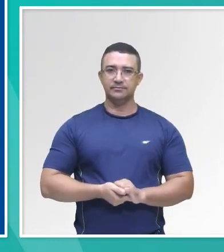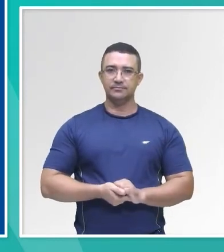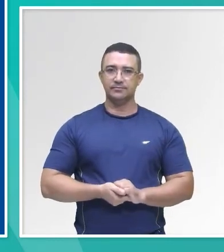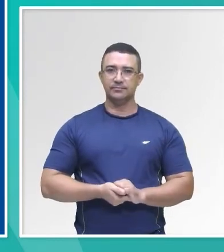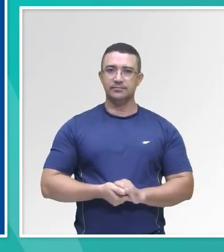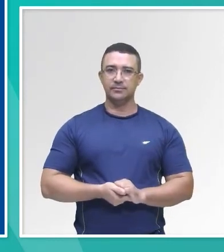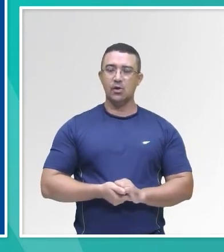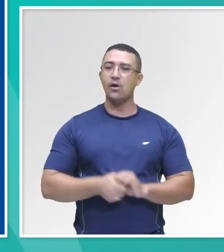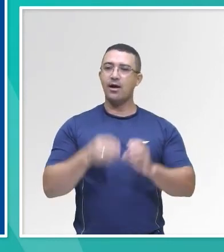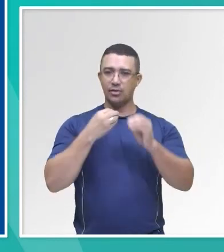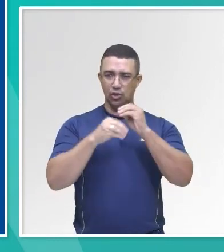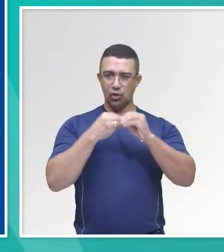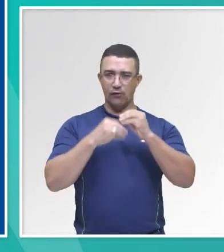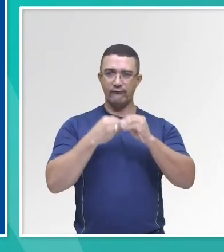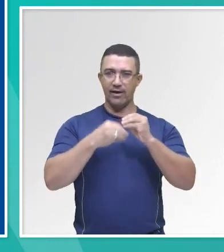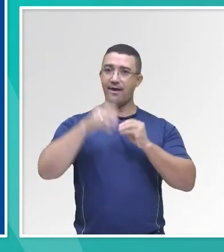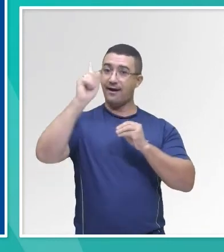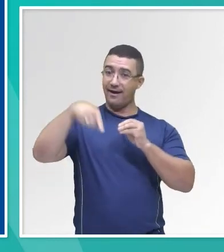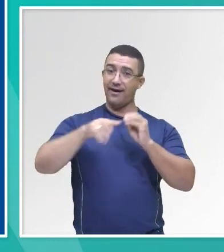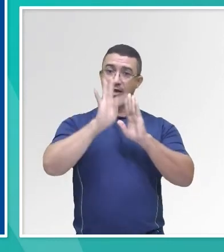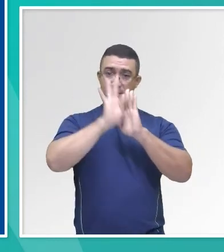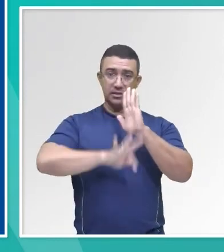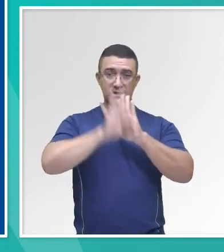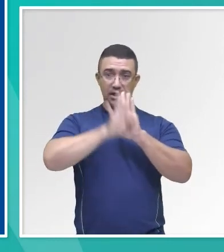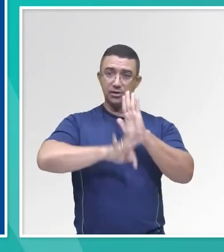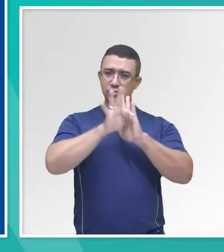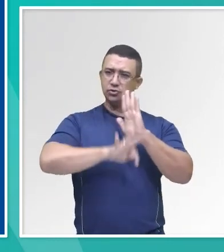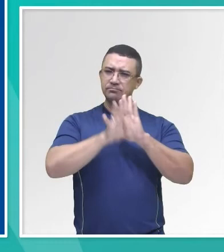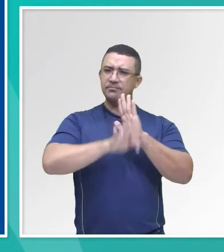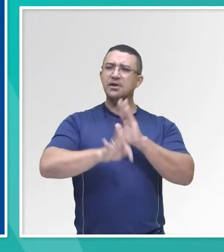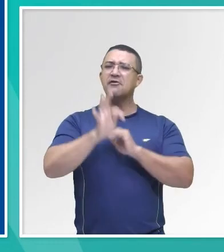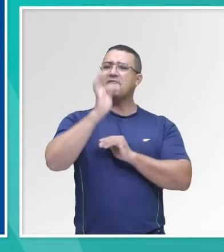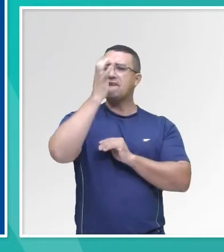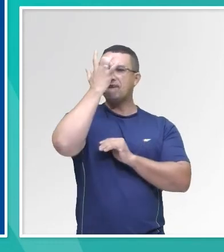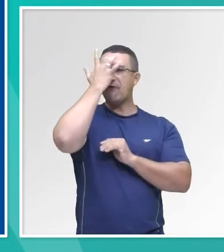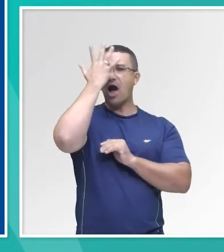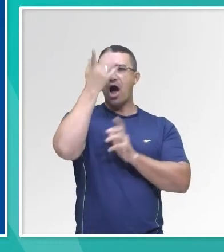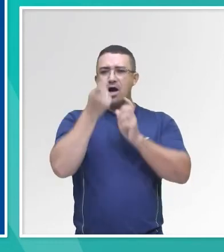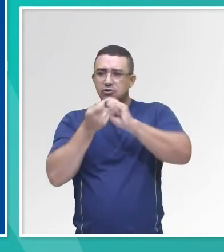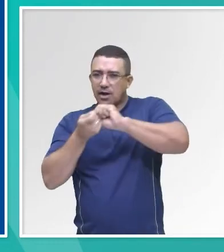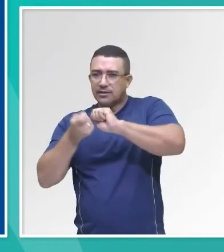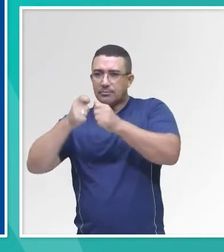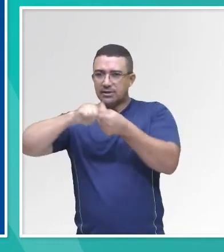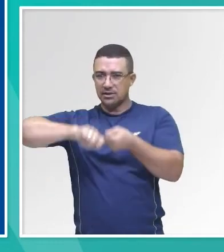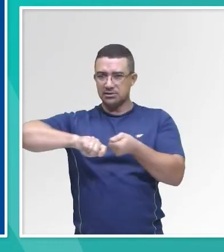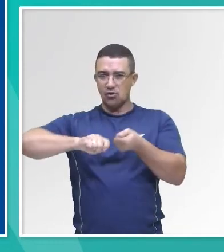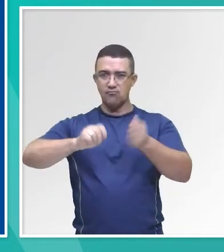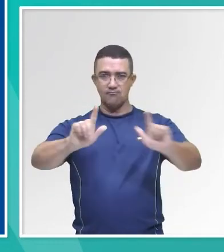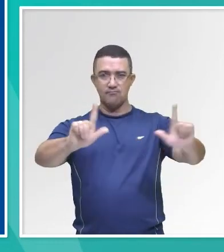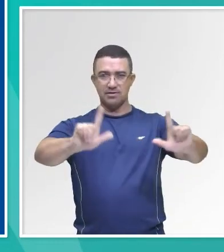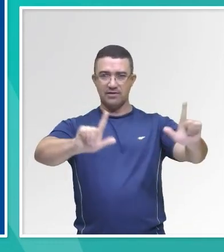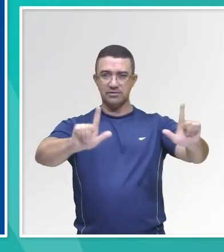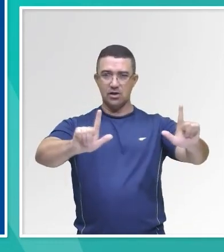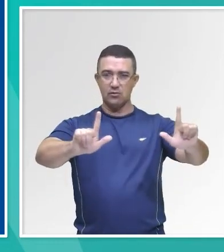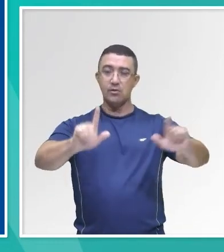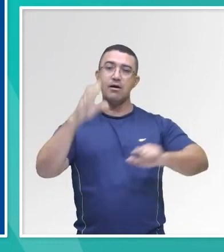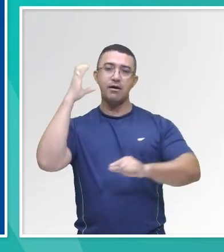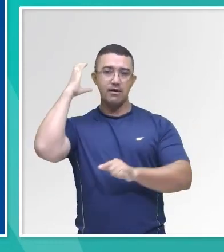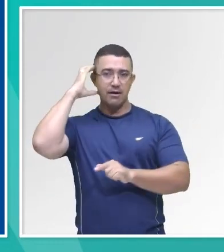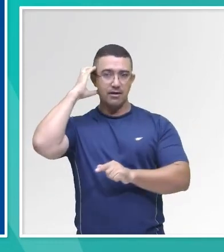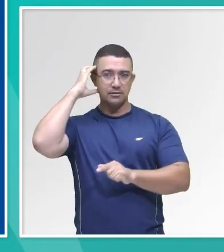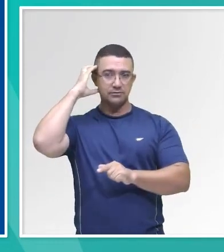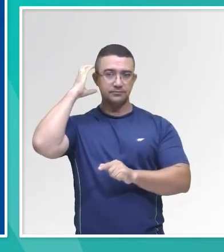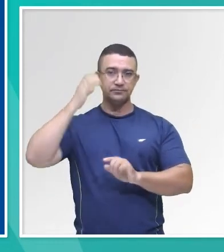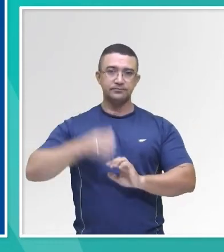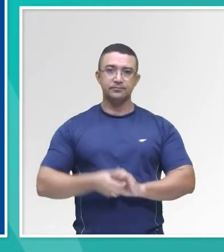isso a novela tornou-se um texto que pode ser facilmente adaptado à teledramatização ou radiodramatização.